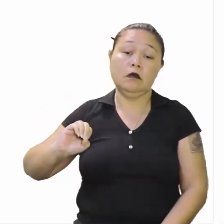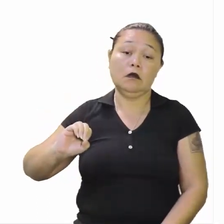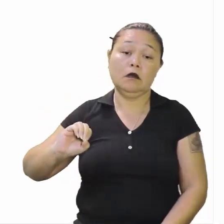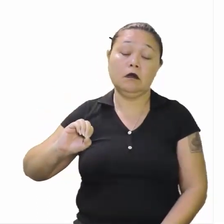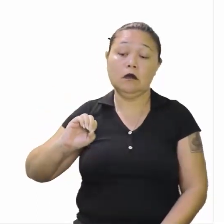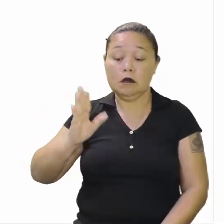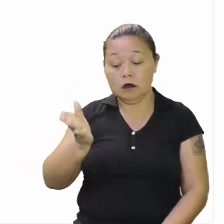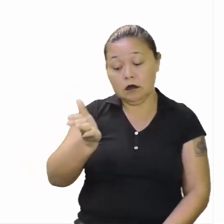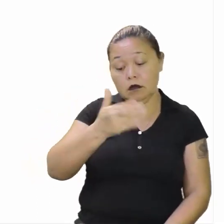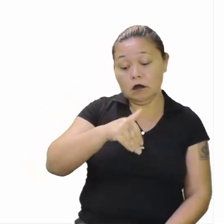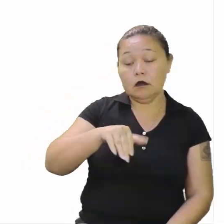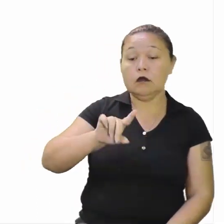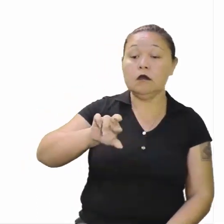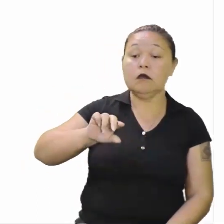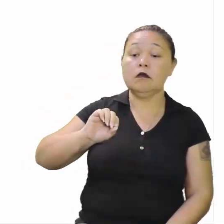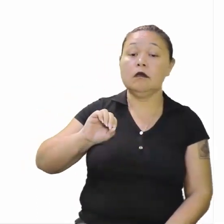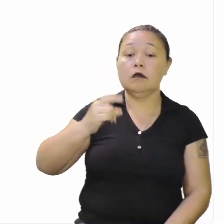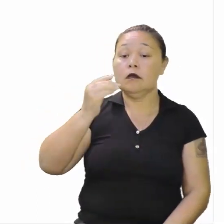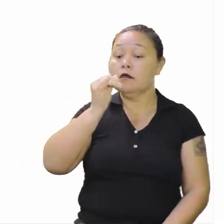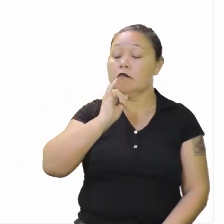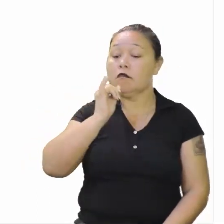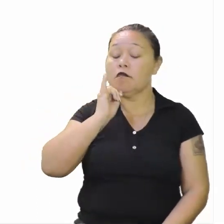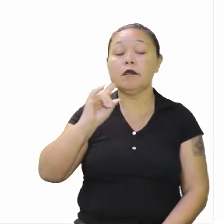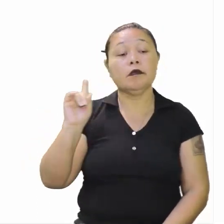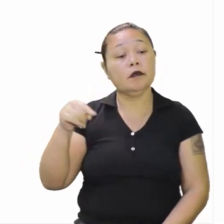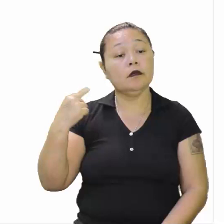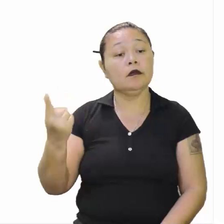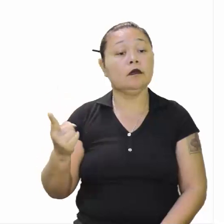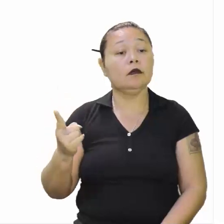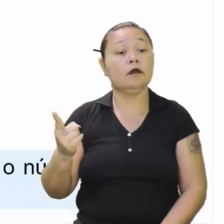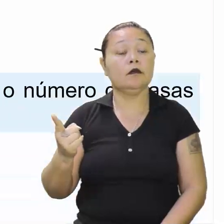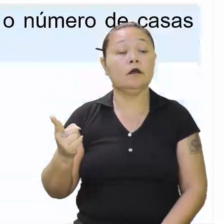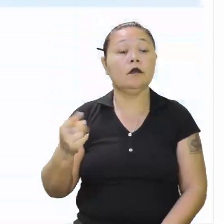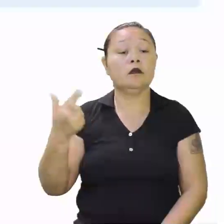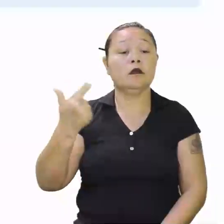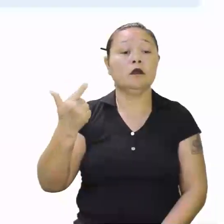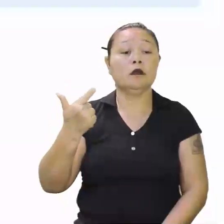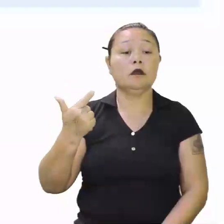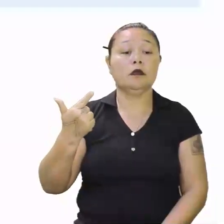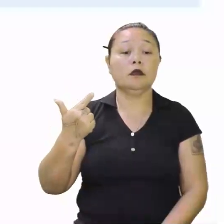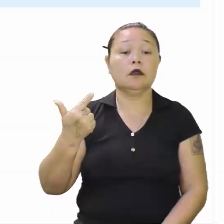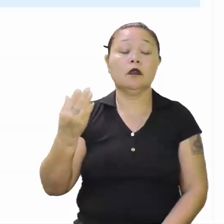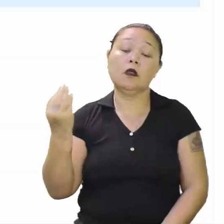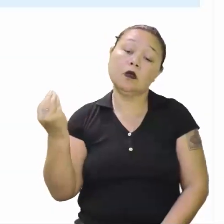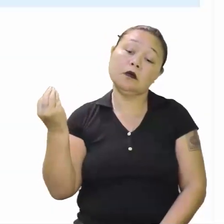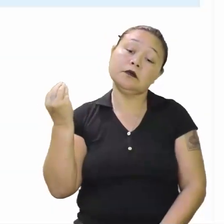da vírgula. Vamos ver já exemplos sobre isso, tá? Segundo,